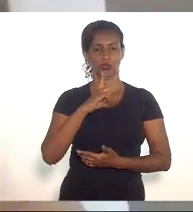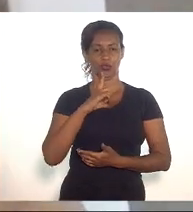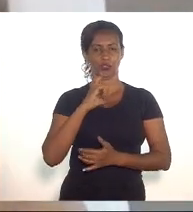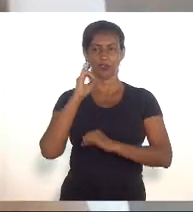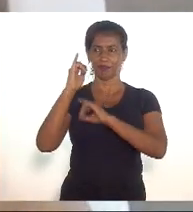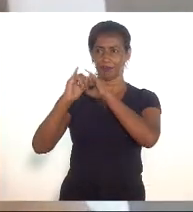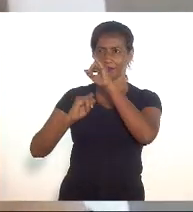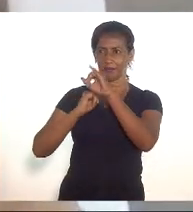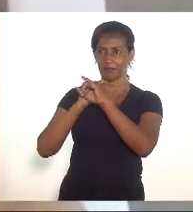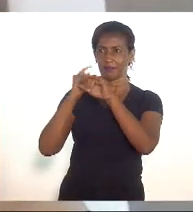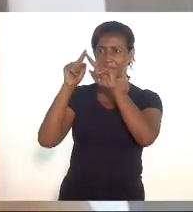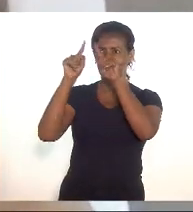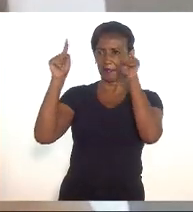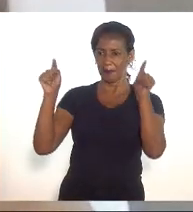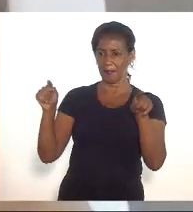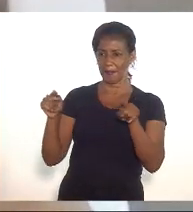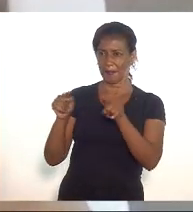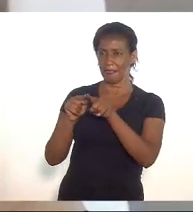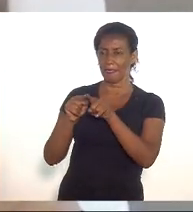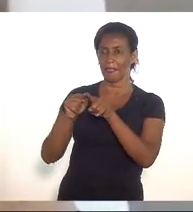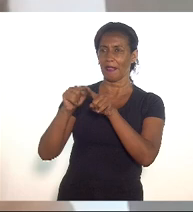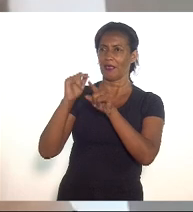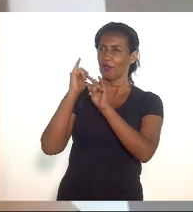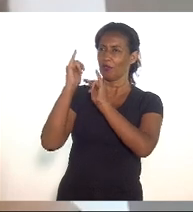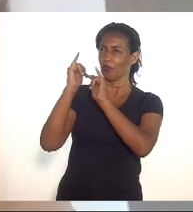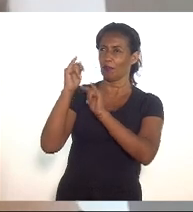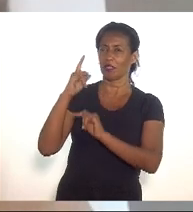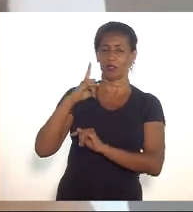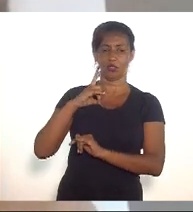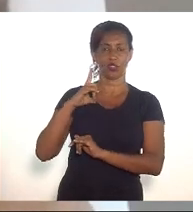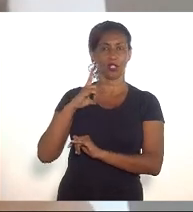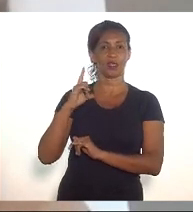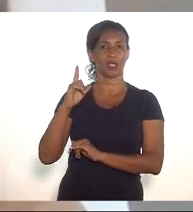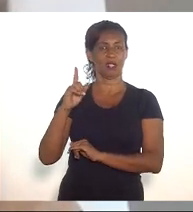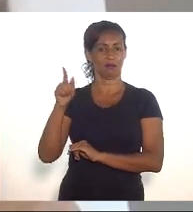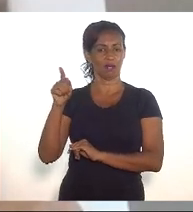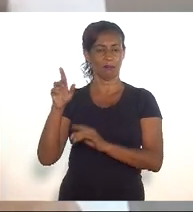em funcionamento. Já me disponibilizo para